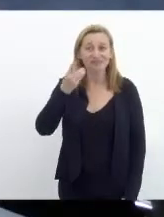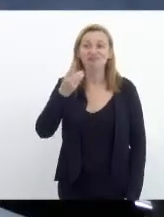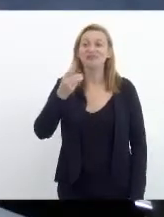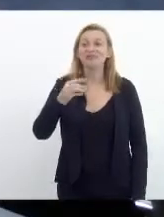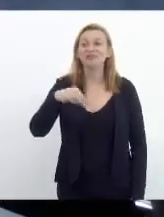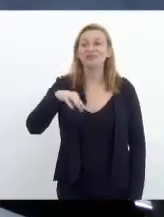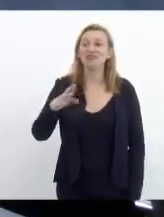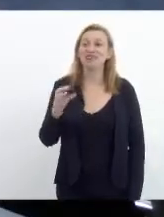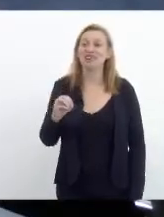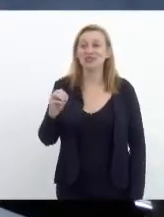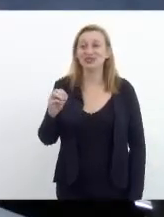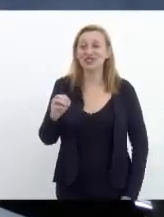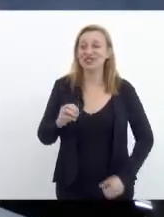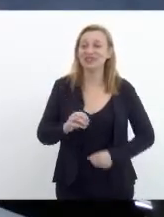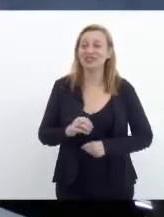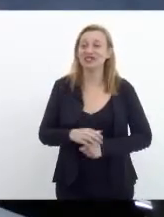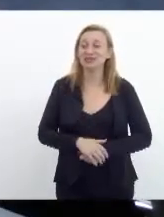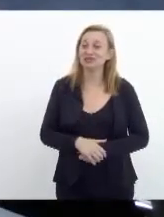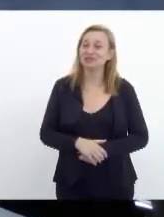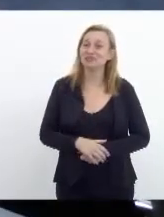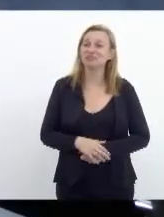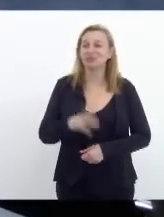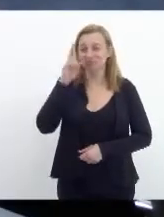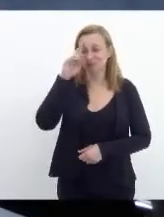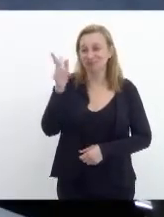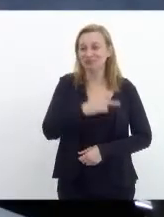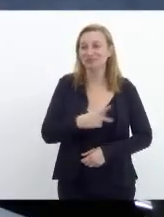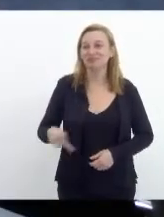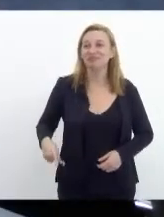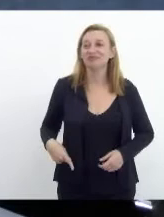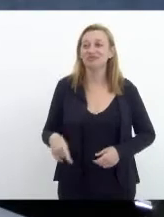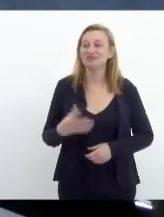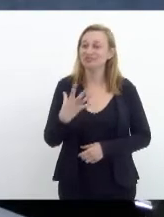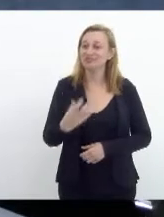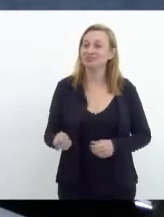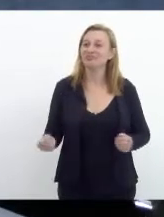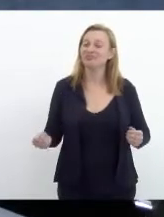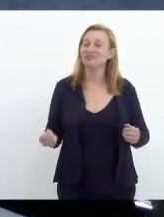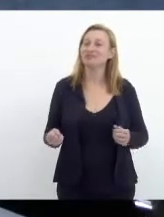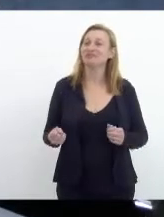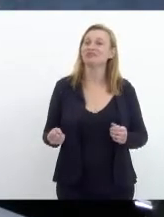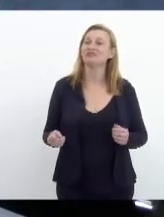Com louvor. Senhor presidente, o parecer favorável... Com louvor.